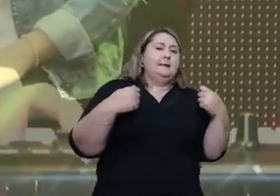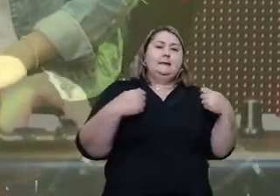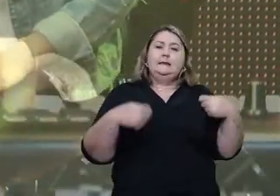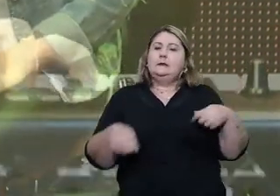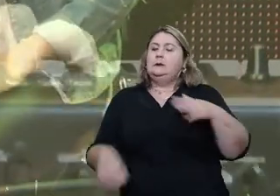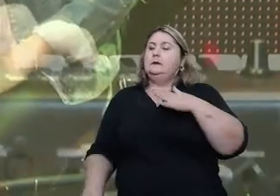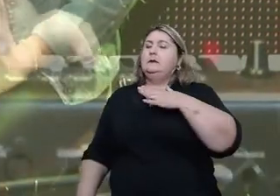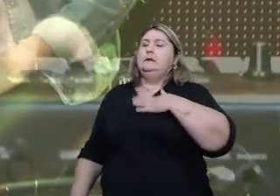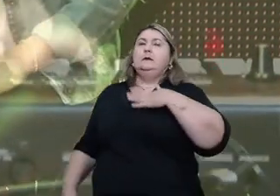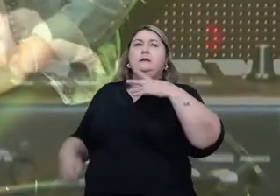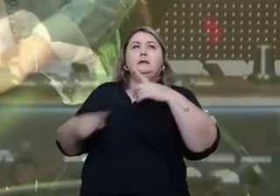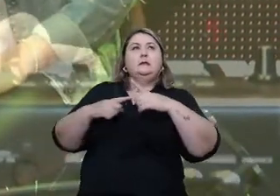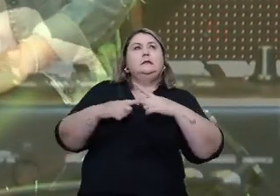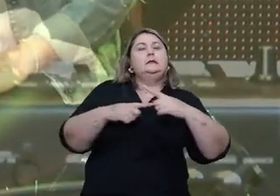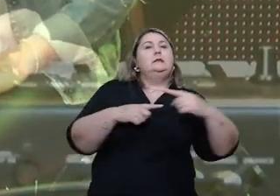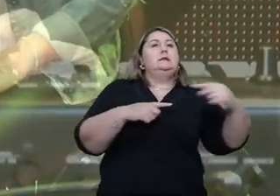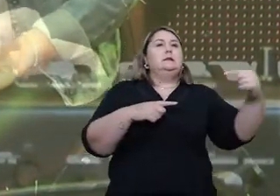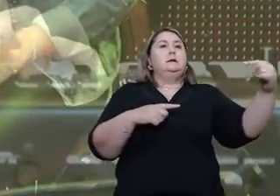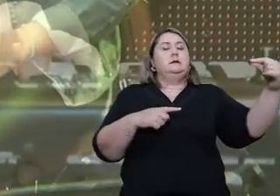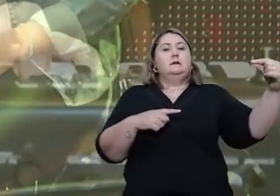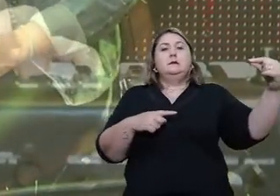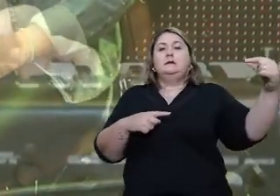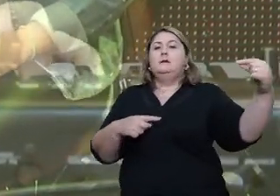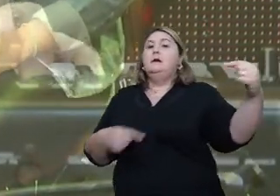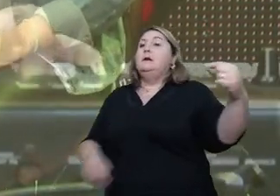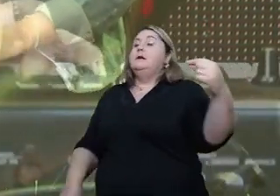Eu preciso partir.